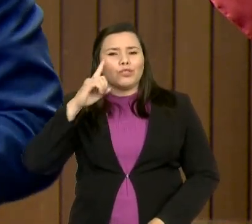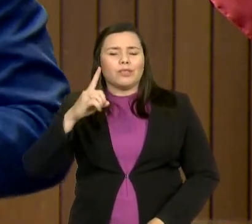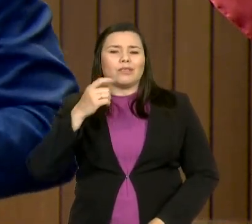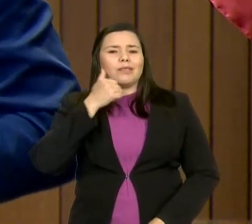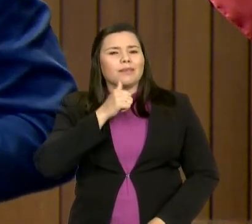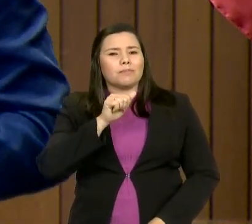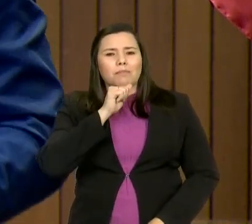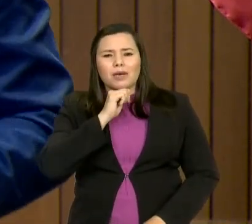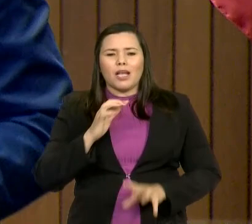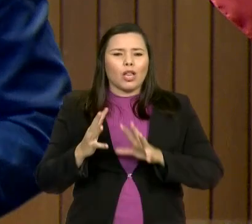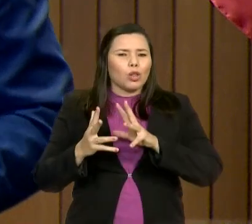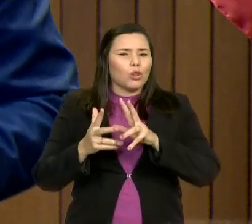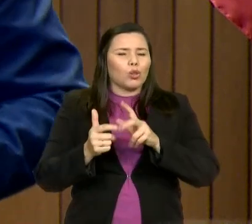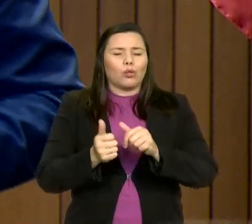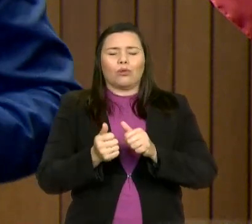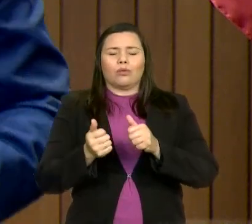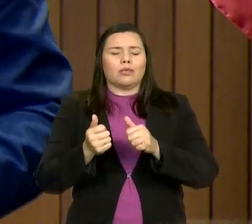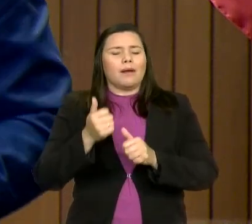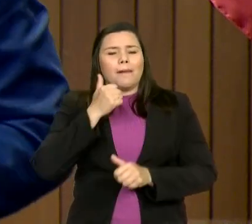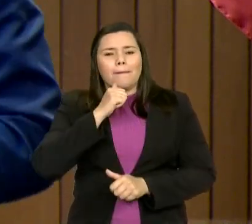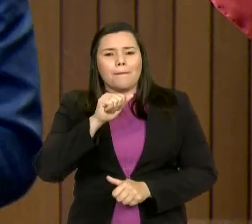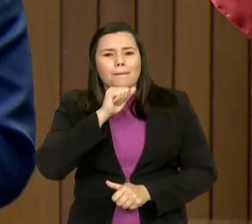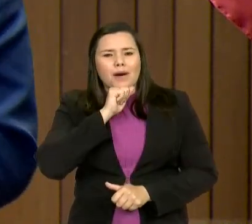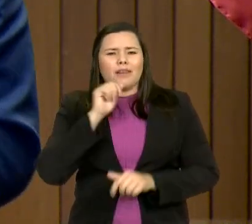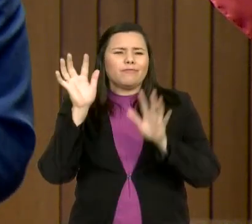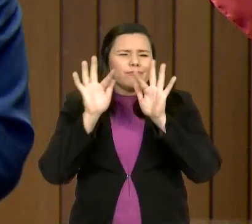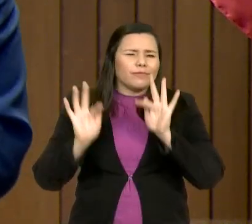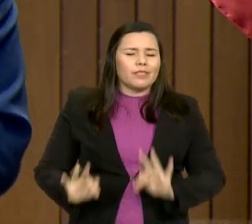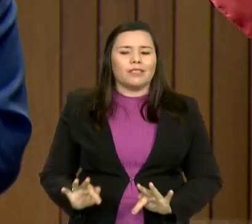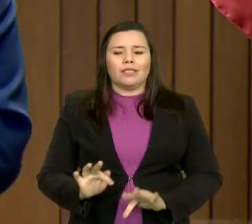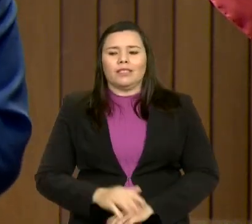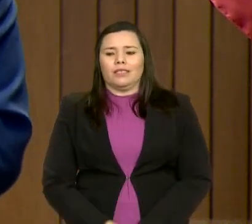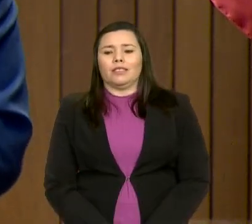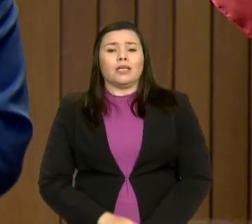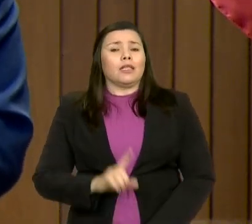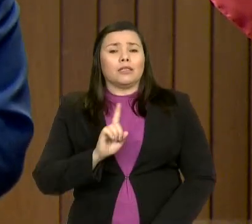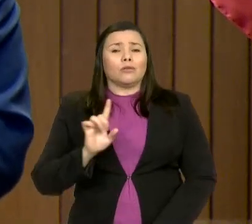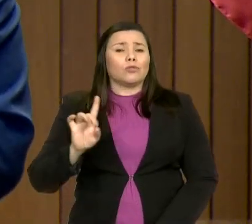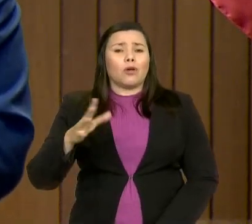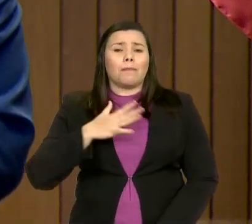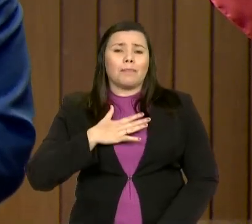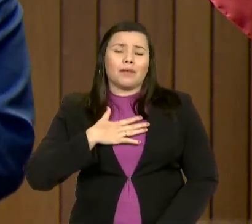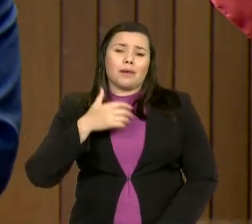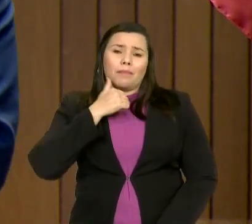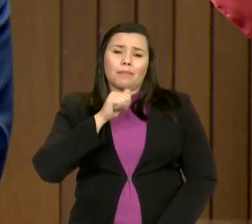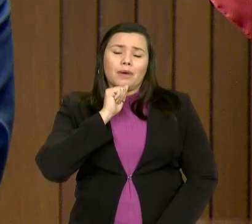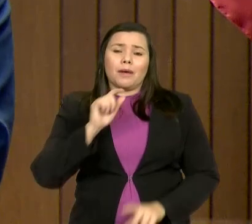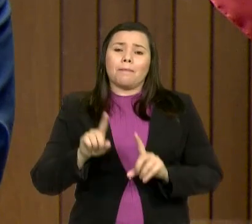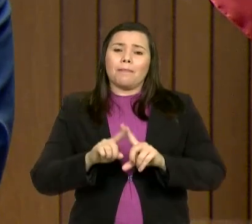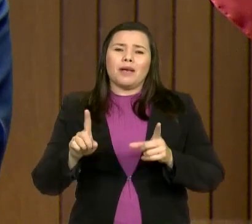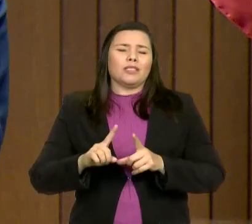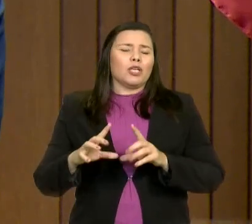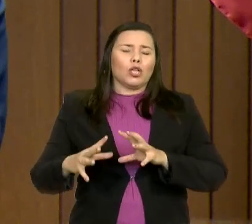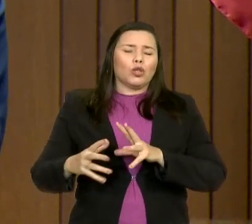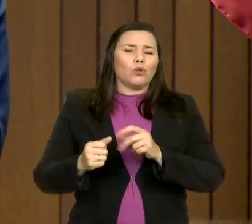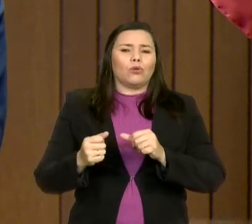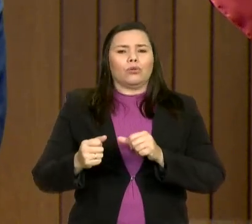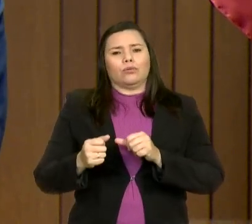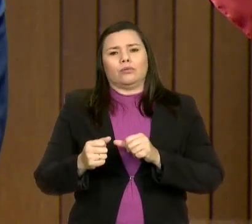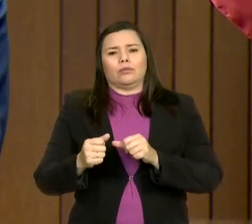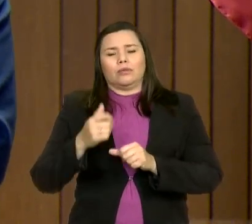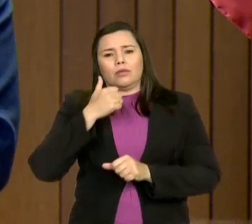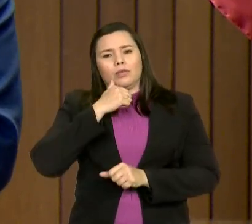mães, não só a mãe do meu filho, não só a minha mãe, mas a todas as mães maranhenses. Dizer que, como deputado estadual,